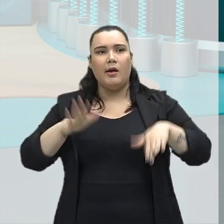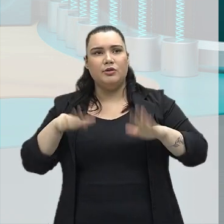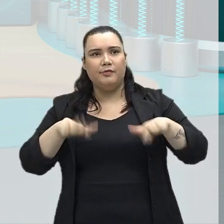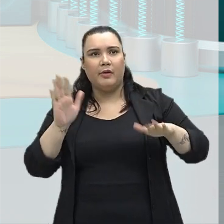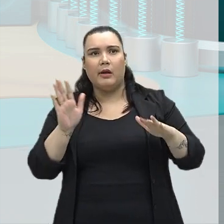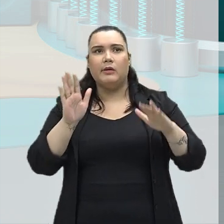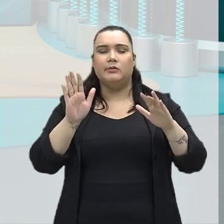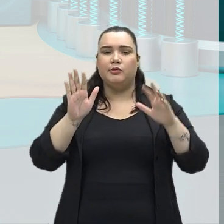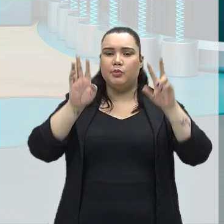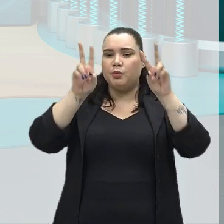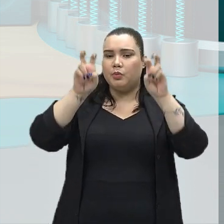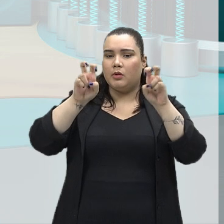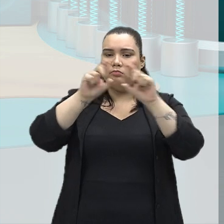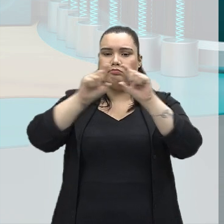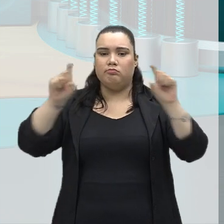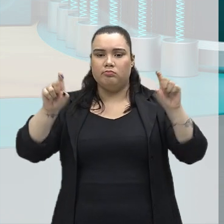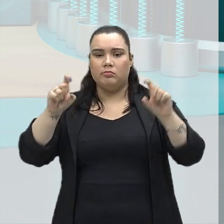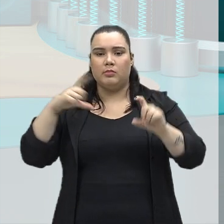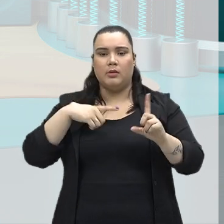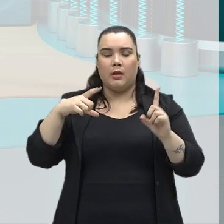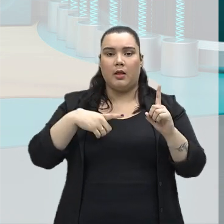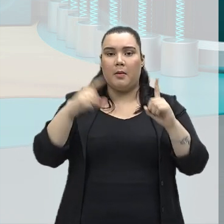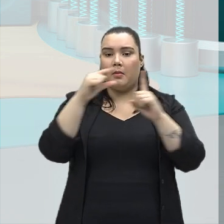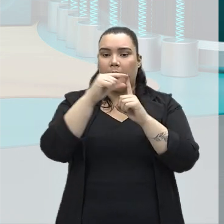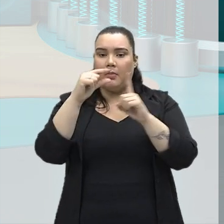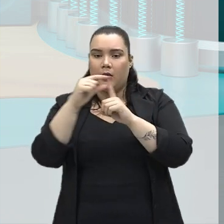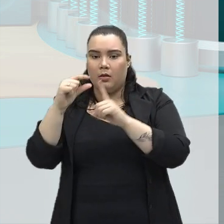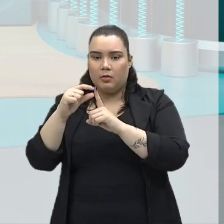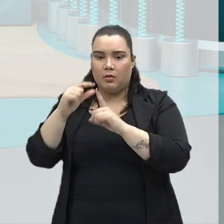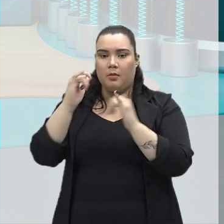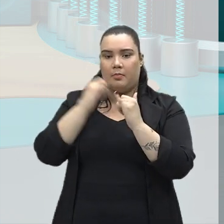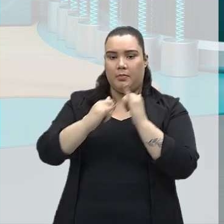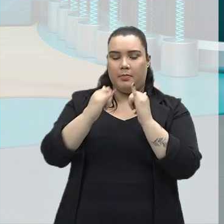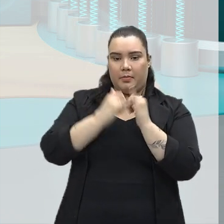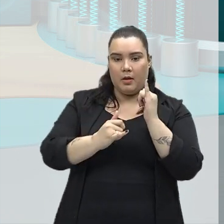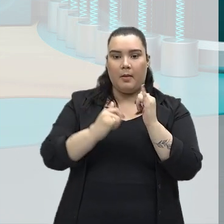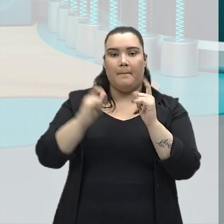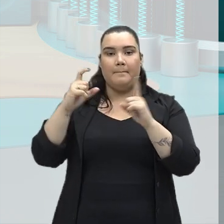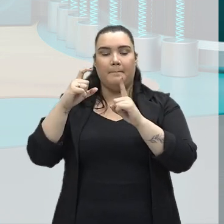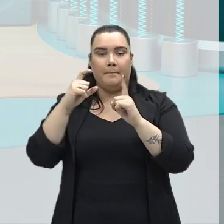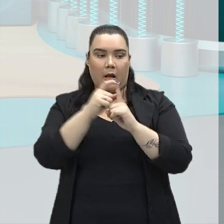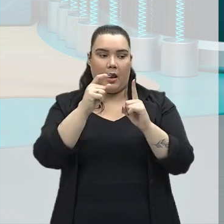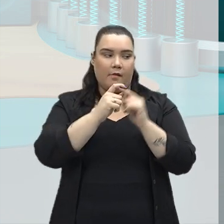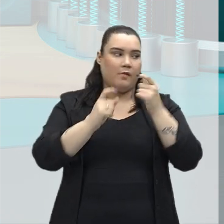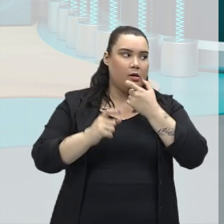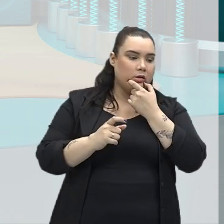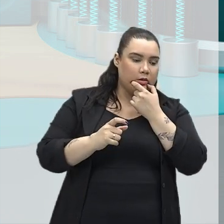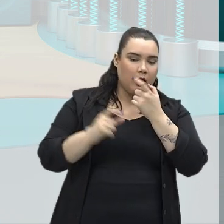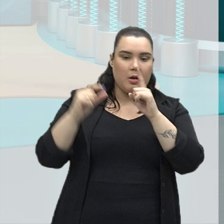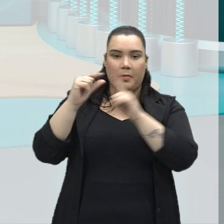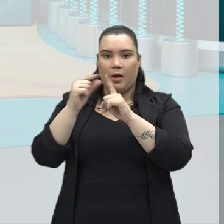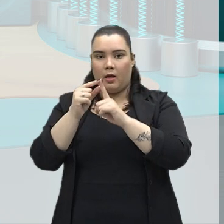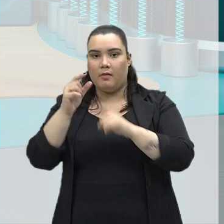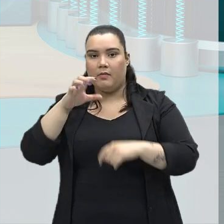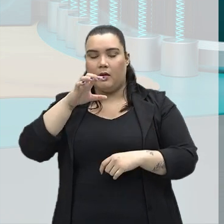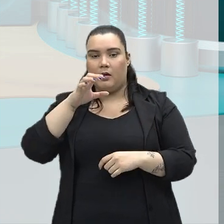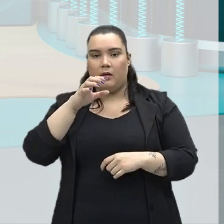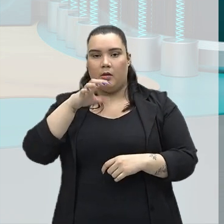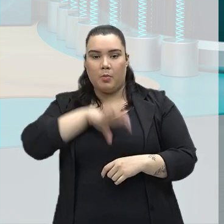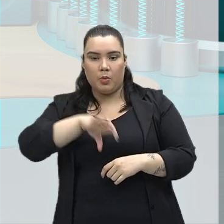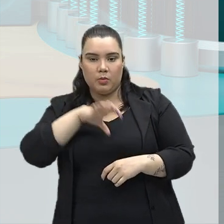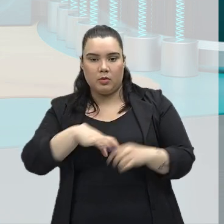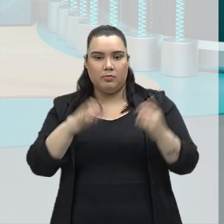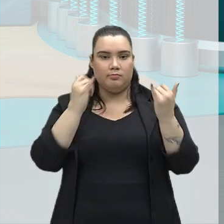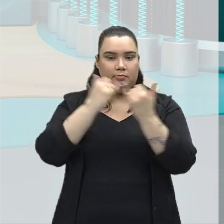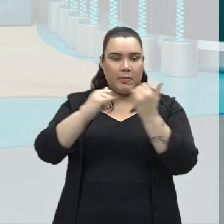título, vão aparecer palavras que se parecem com palavras na língua portuguesa, tá bom? O título ele já entrega sobre o que